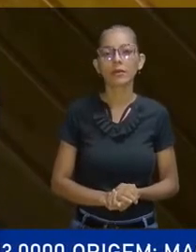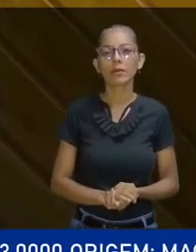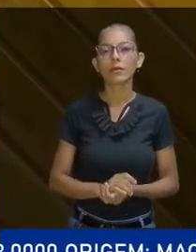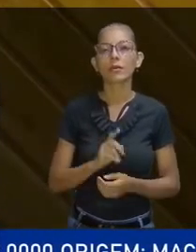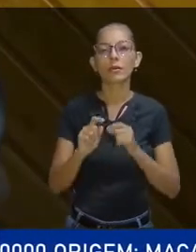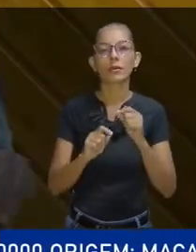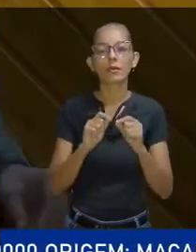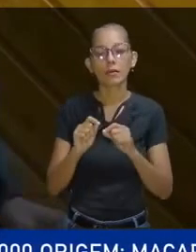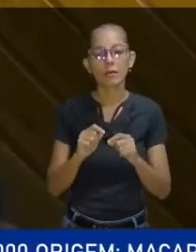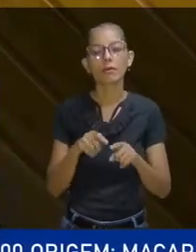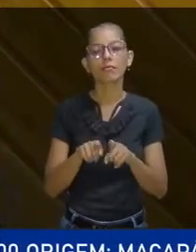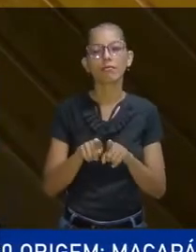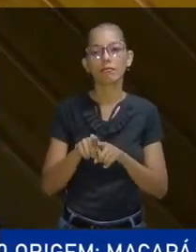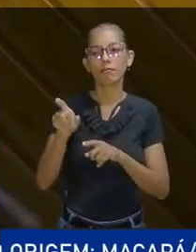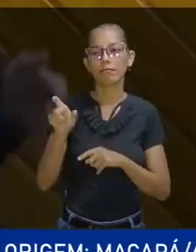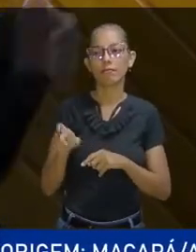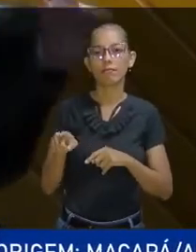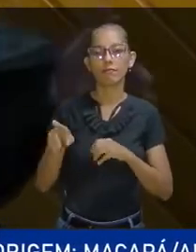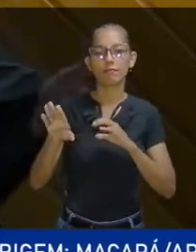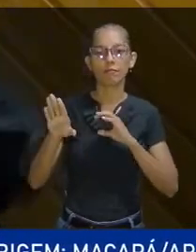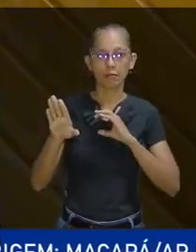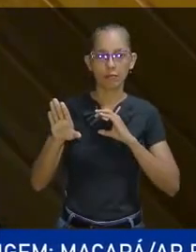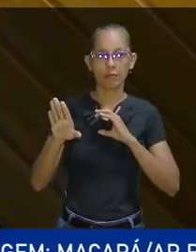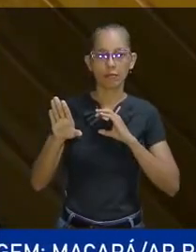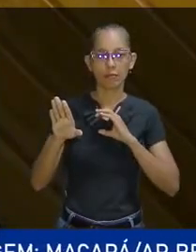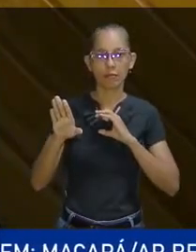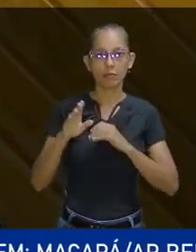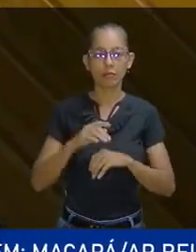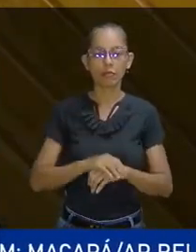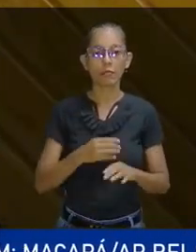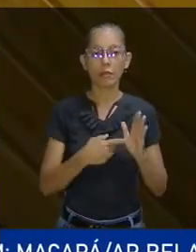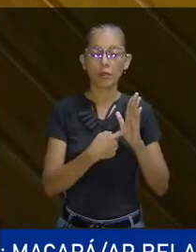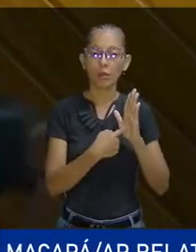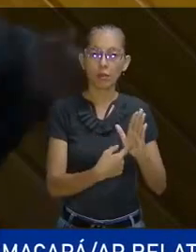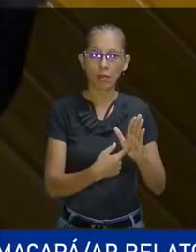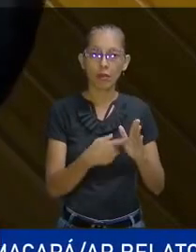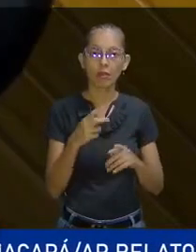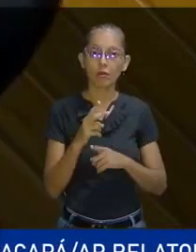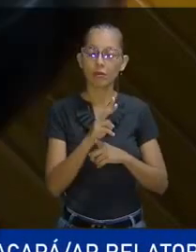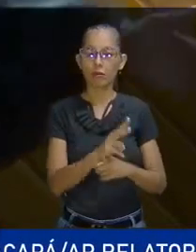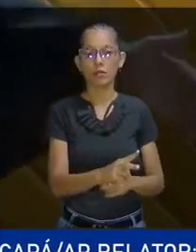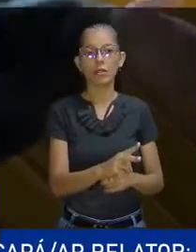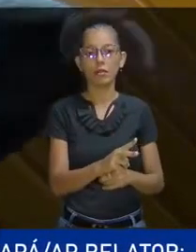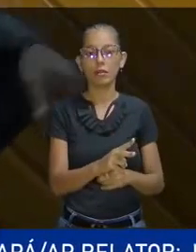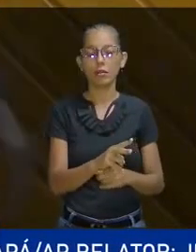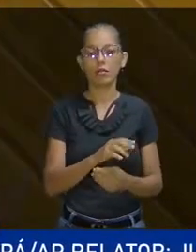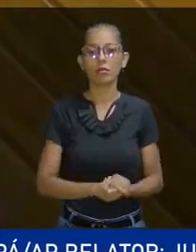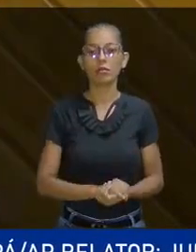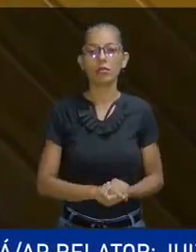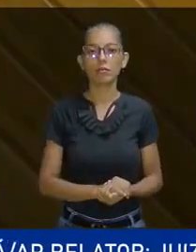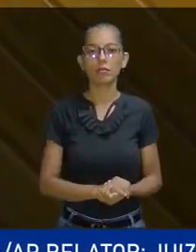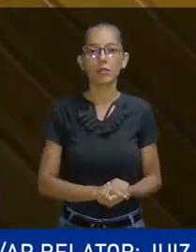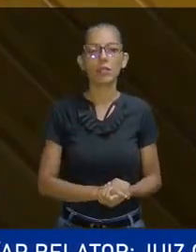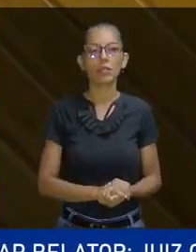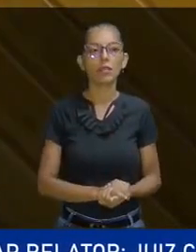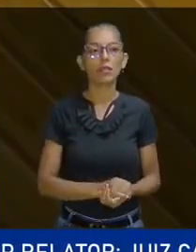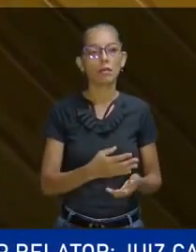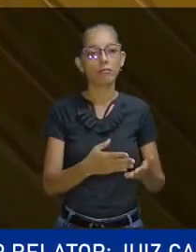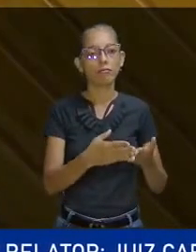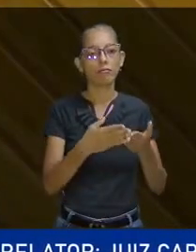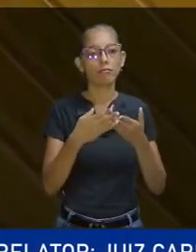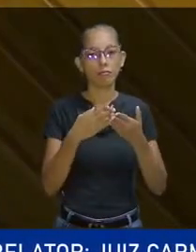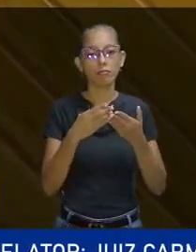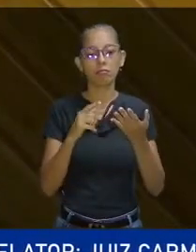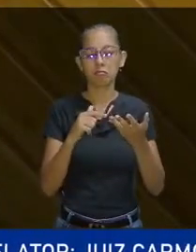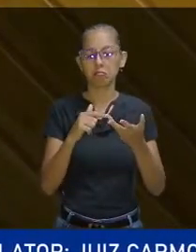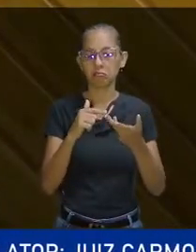o investigado Fábio Jucá se insurgiu, apresentou defesa, pedindo para que esses fatos não sejam considerados